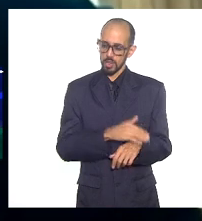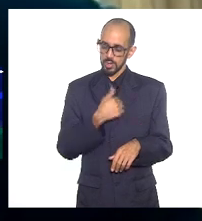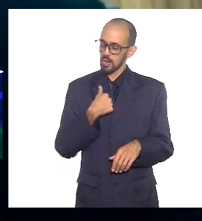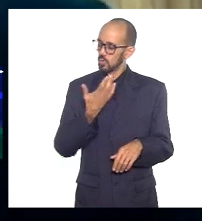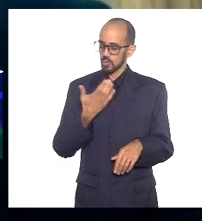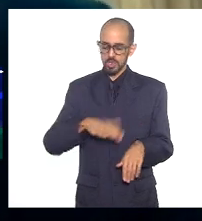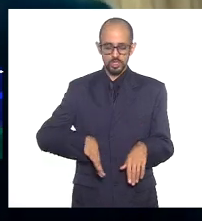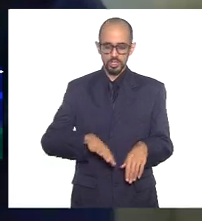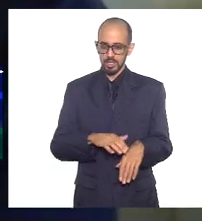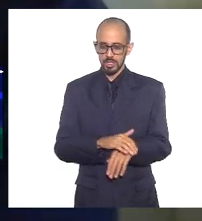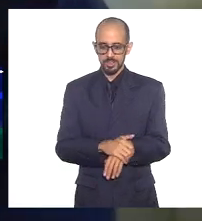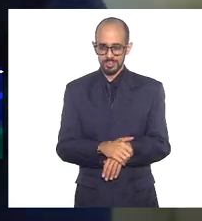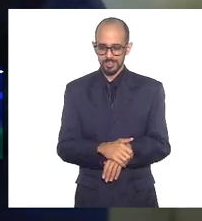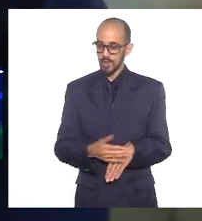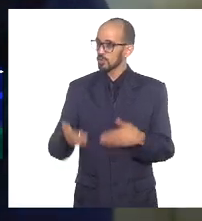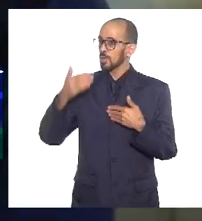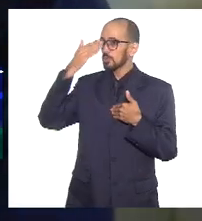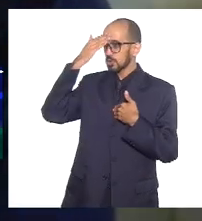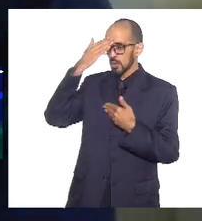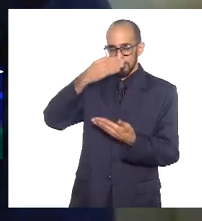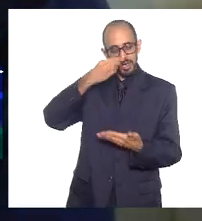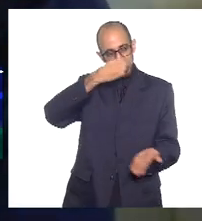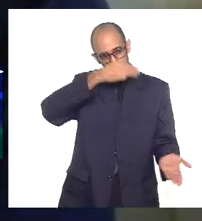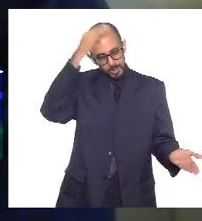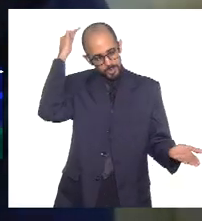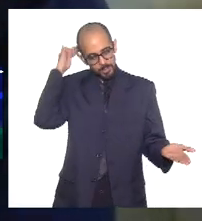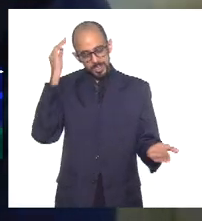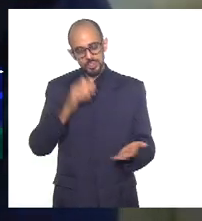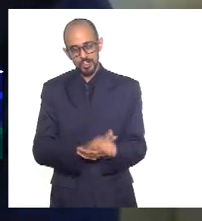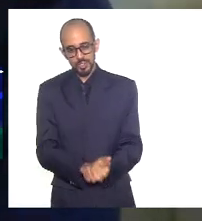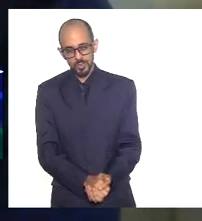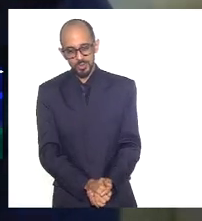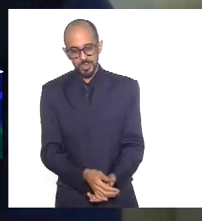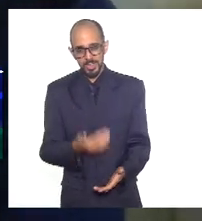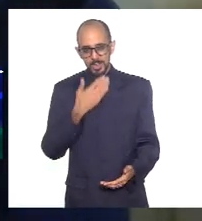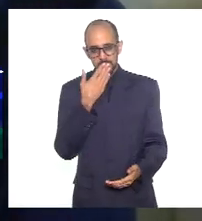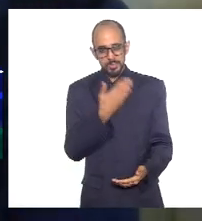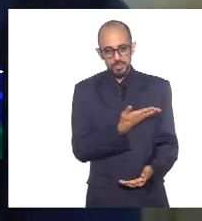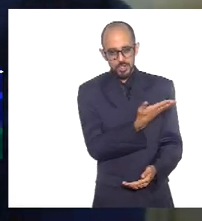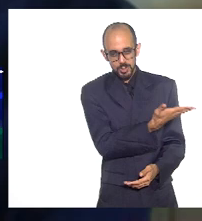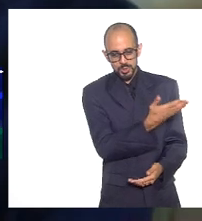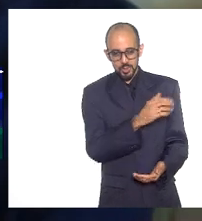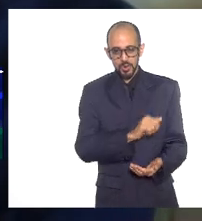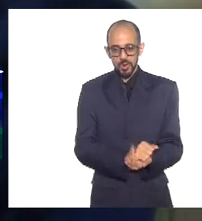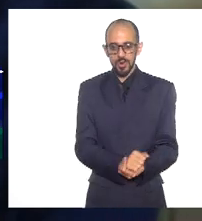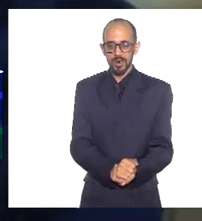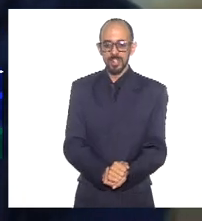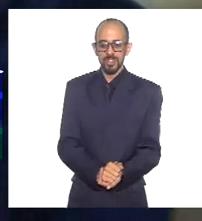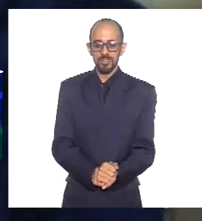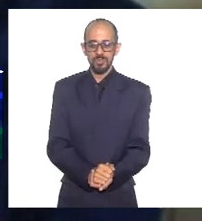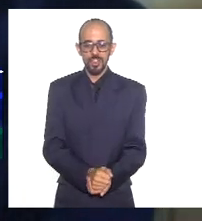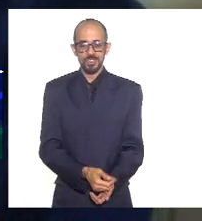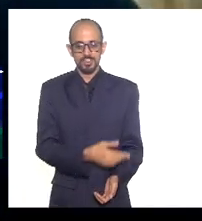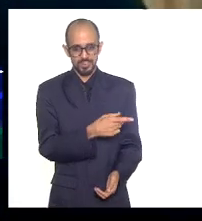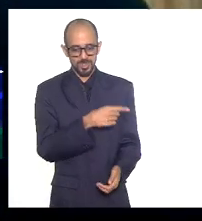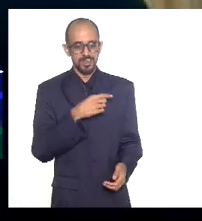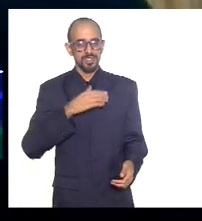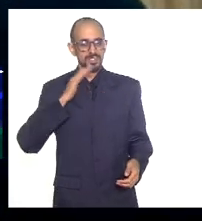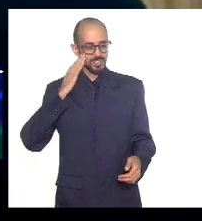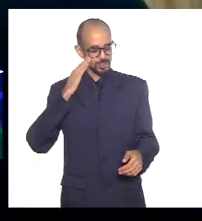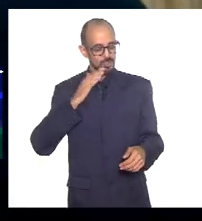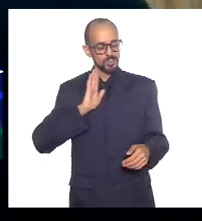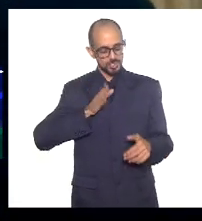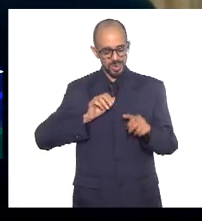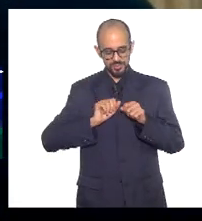a emenda então muito obrigado deputado eu fiz um apelo a vossa excelência e você já já tinha atendido já tinha feito